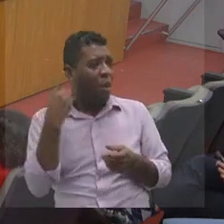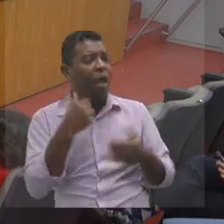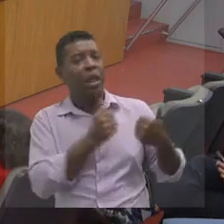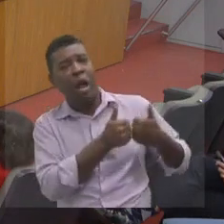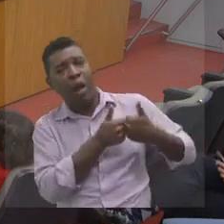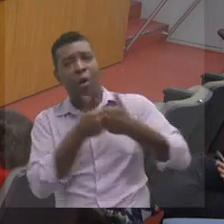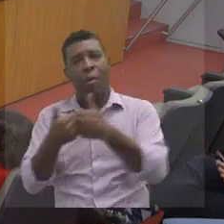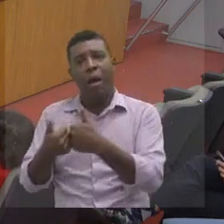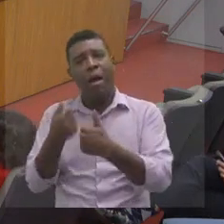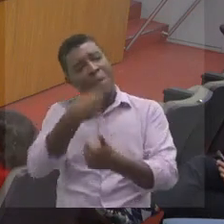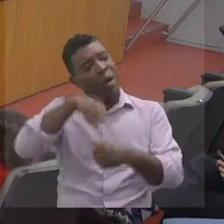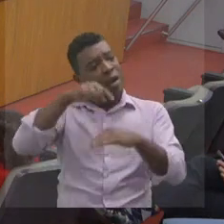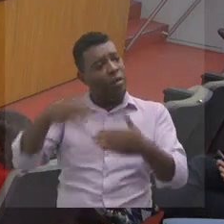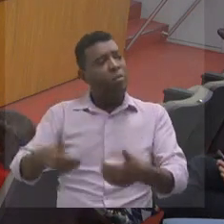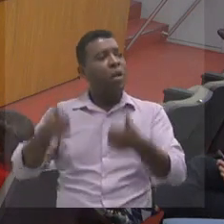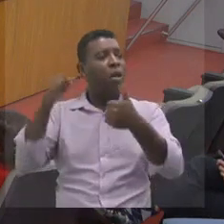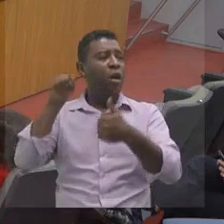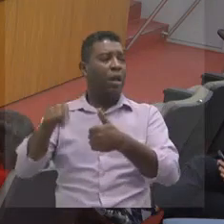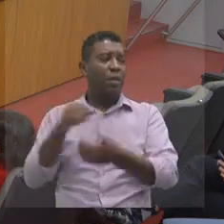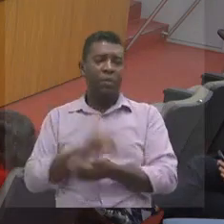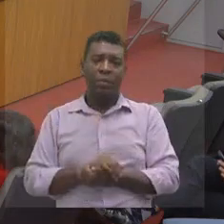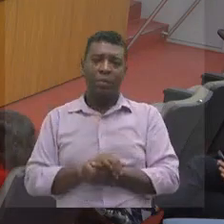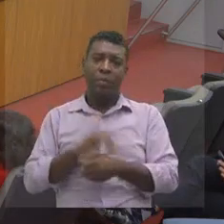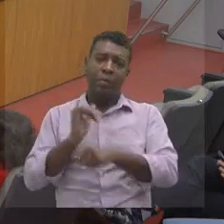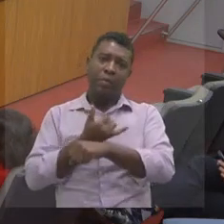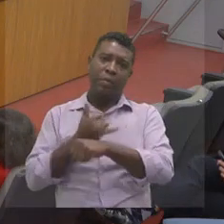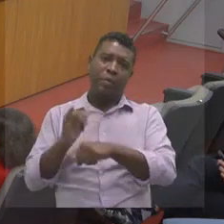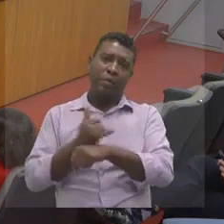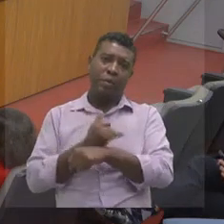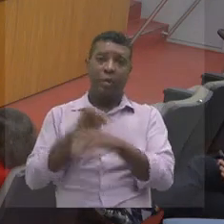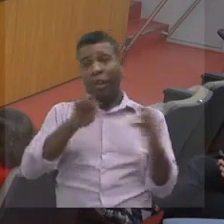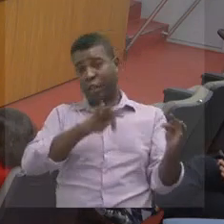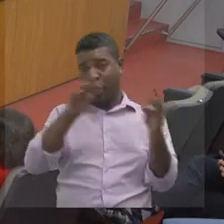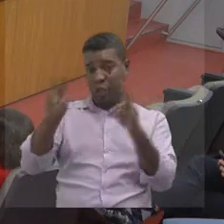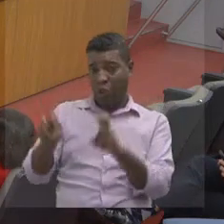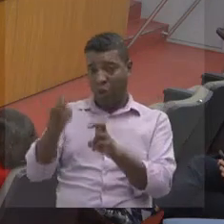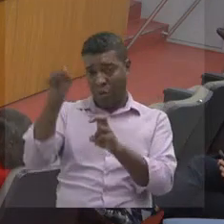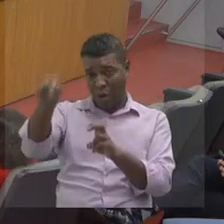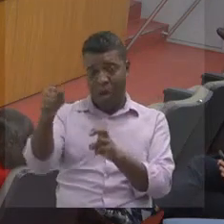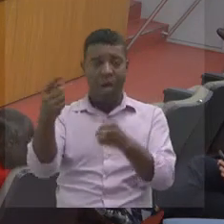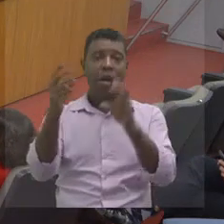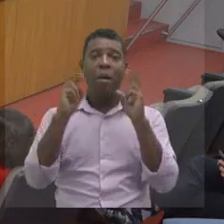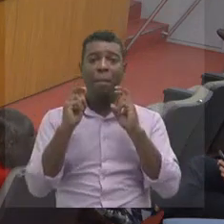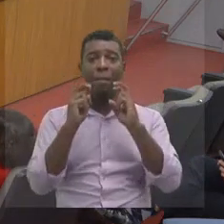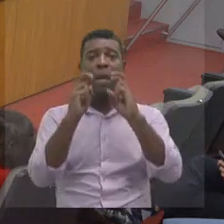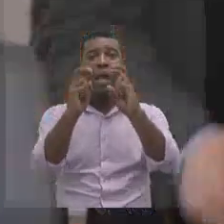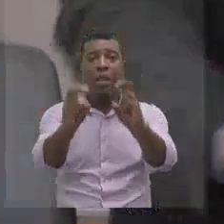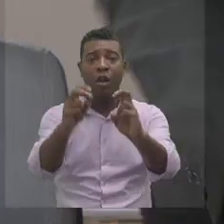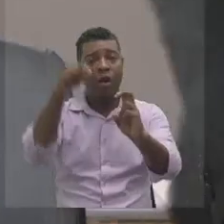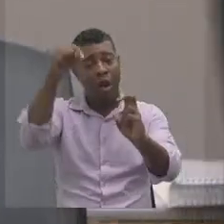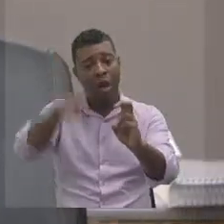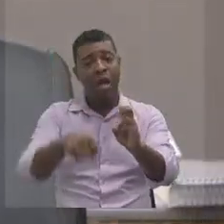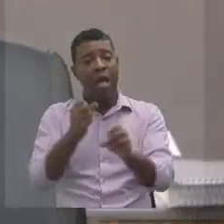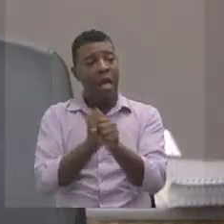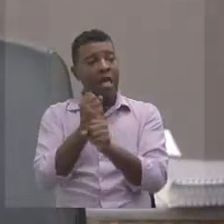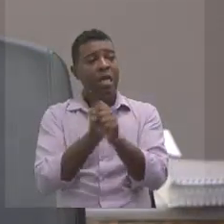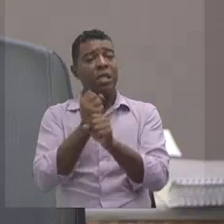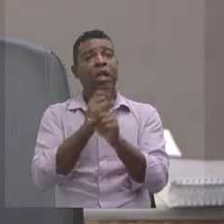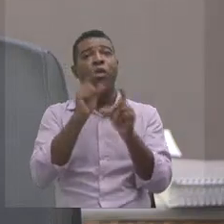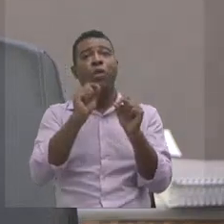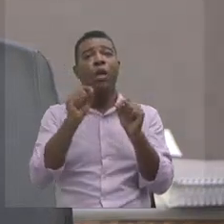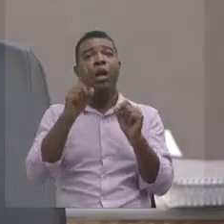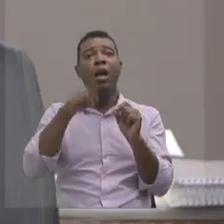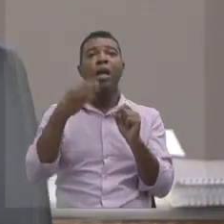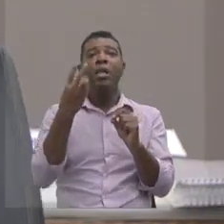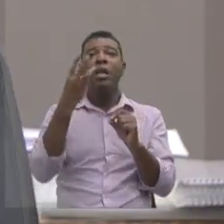para avançar nessa agenda em relação ao metrô o metrô foi concessionado né teve o contrato assinado esse ano estão prevc 3.7